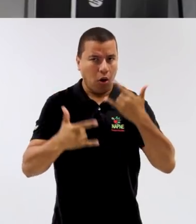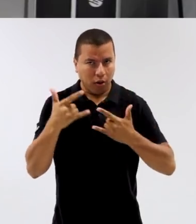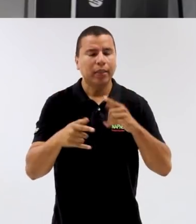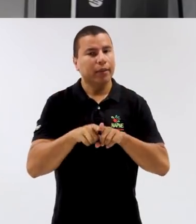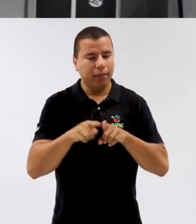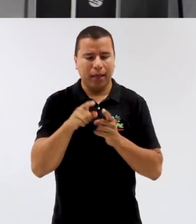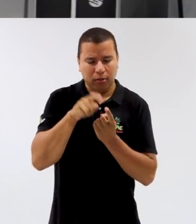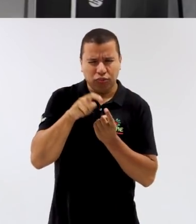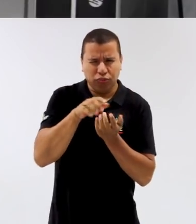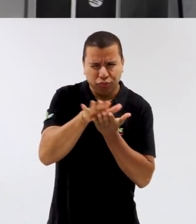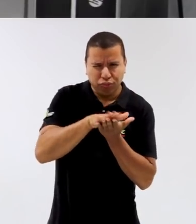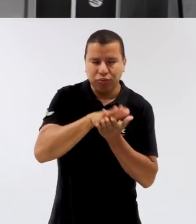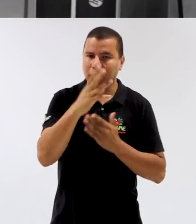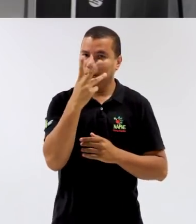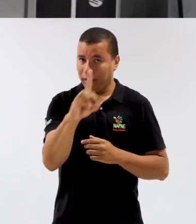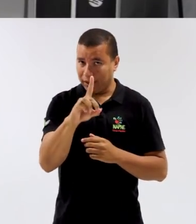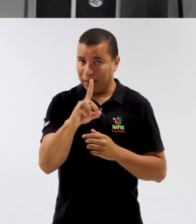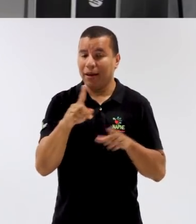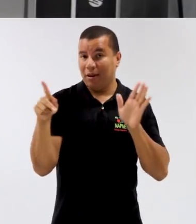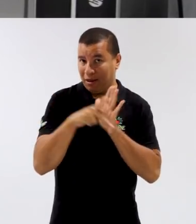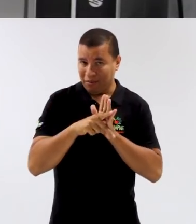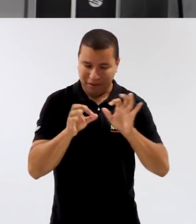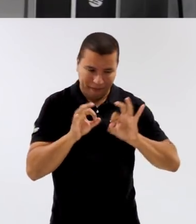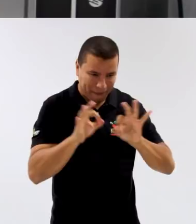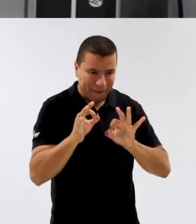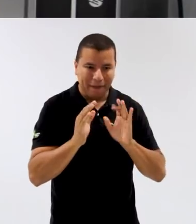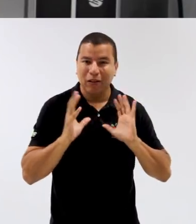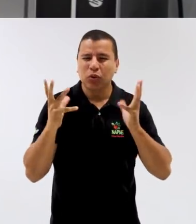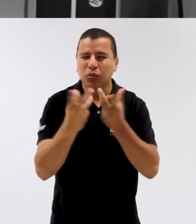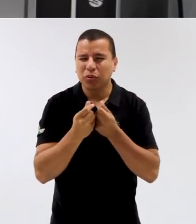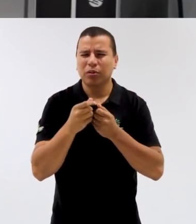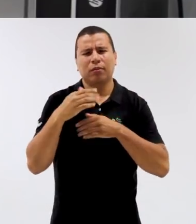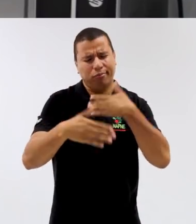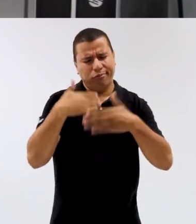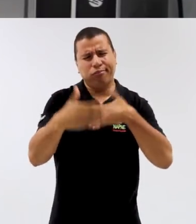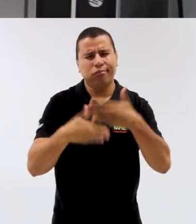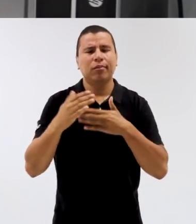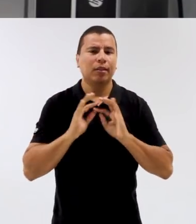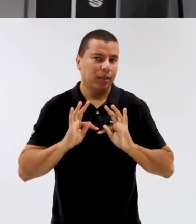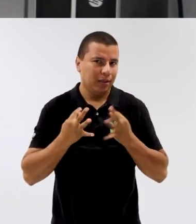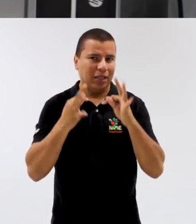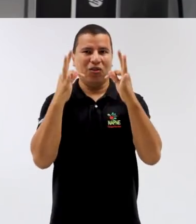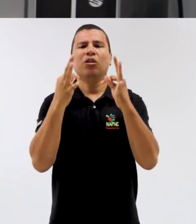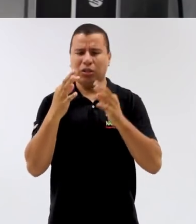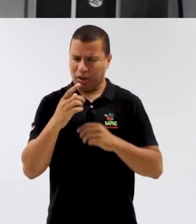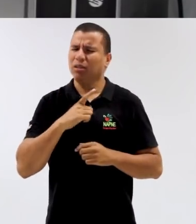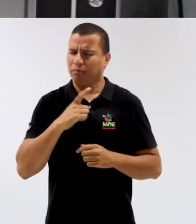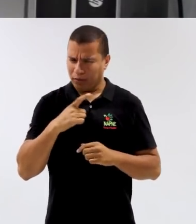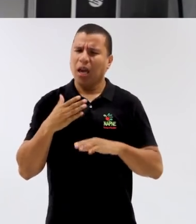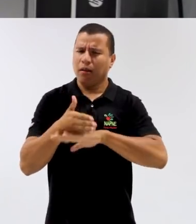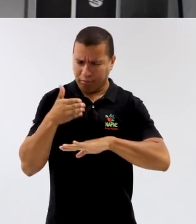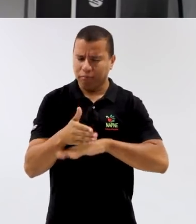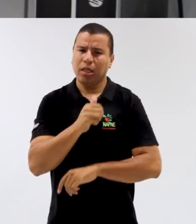também outros projetos placar no tênis de mesa e tudo que nós desenvolvemos aqui de produção tecnológica eu participo ou estou